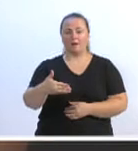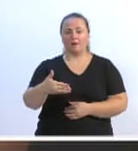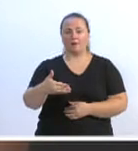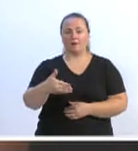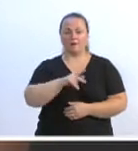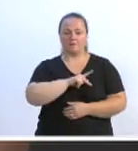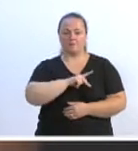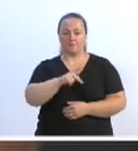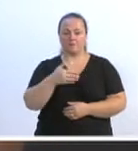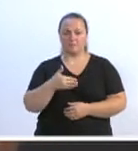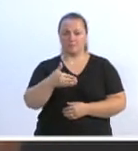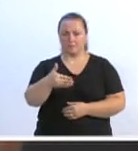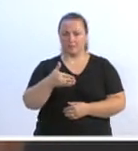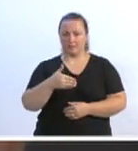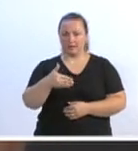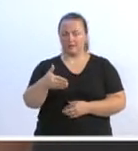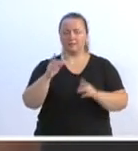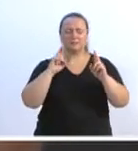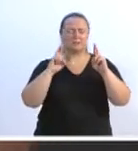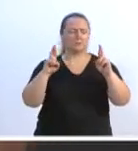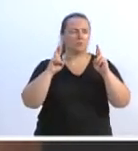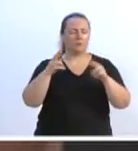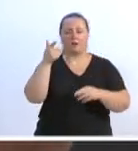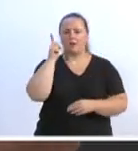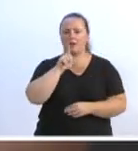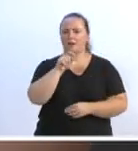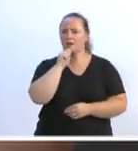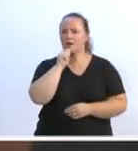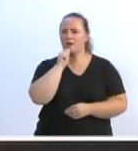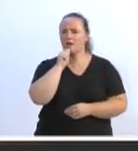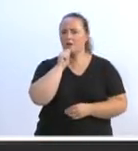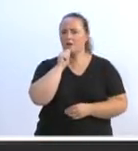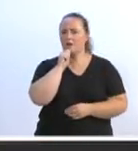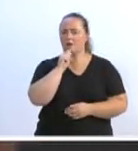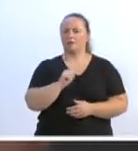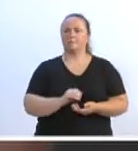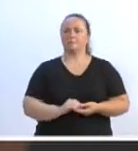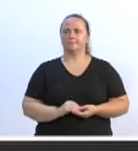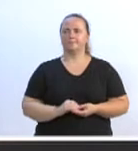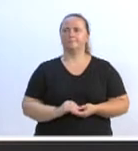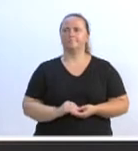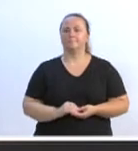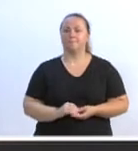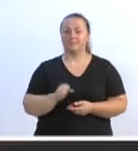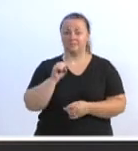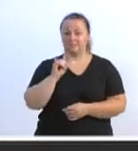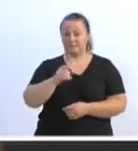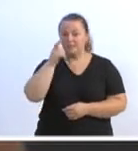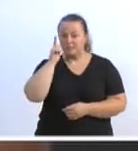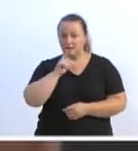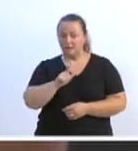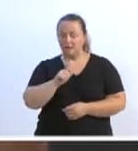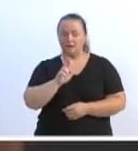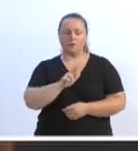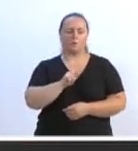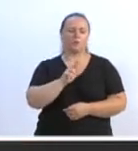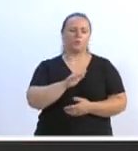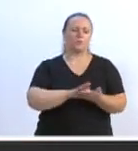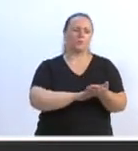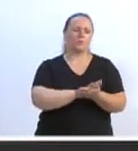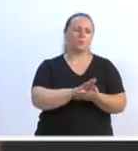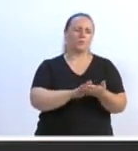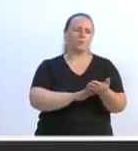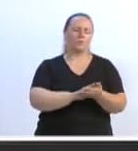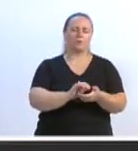terras dos índios tomara a deus tomara deus que vocês sabem quem é que eu tenho certeza que não vai ser demarcada nunca mais mas